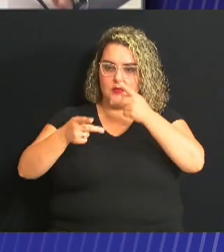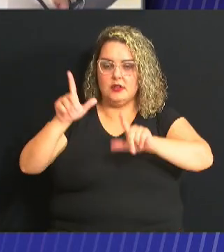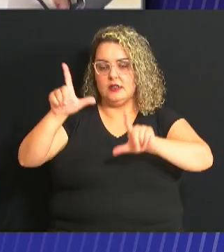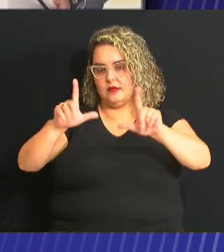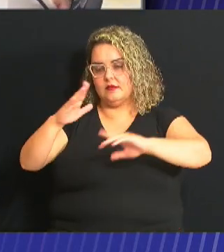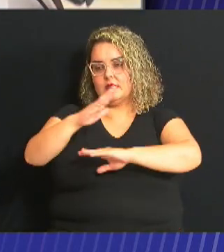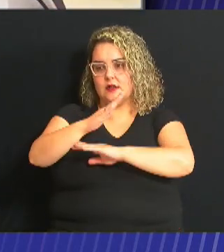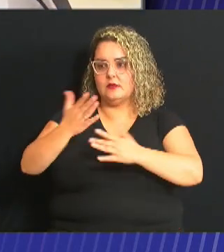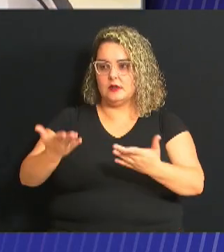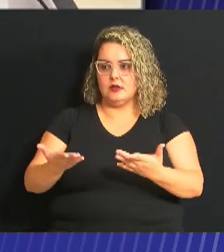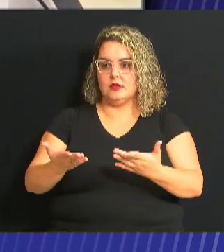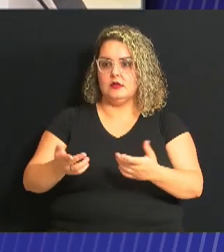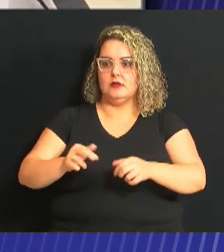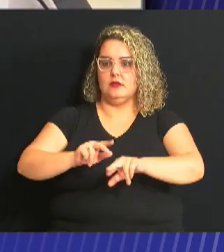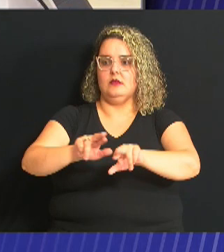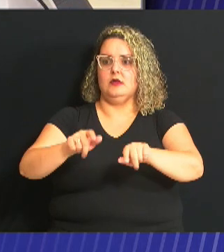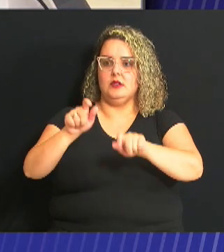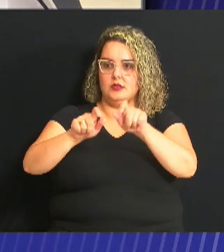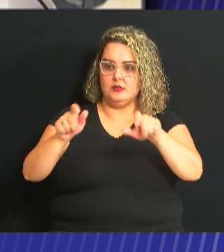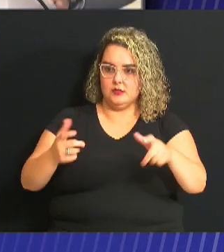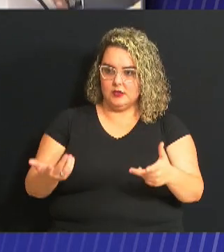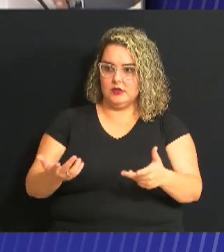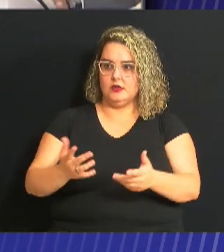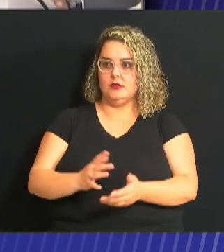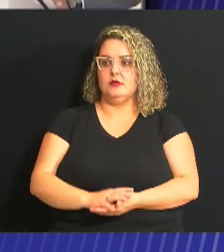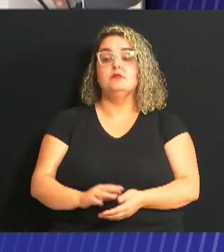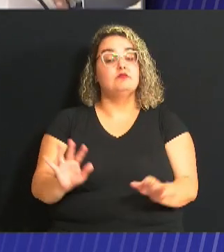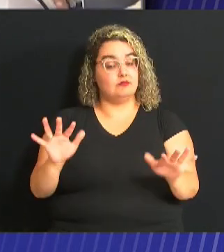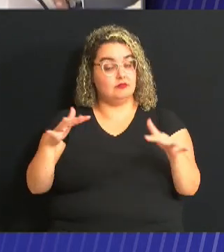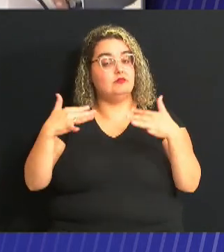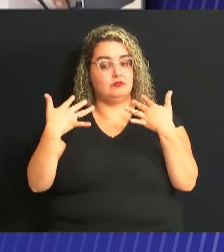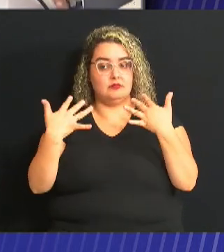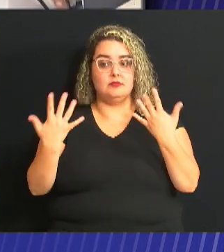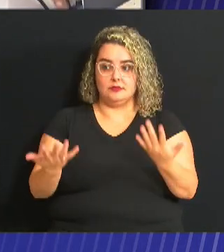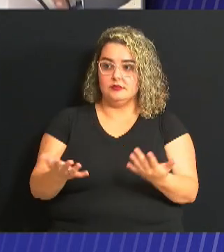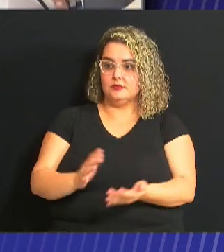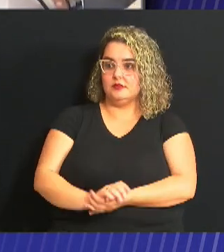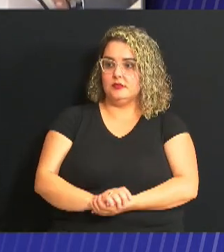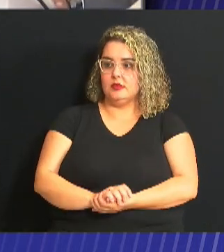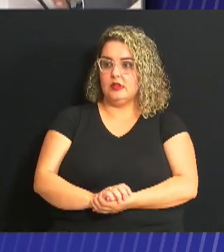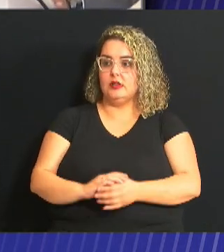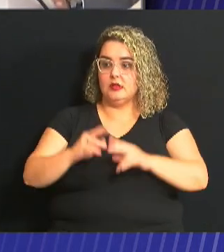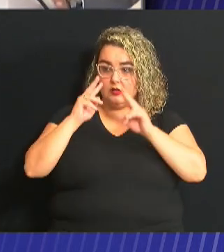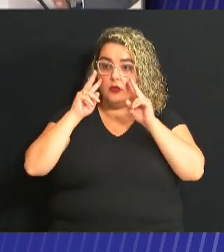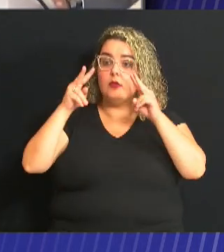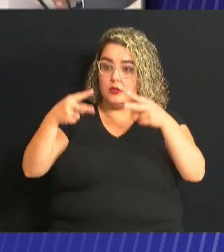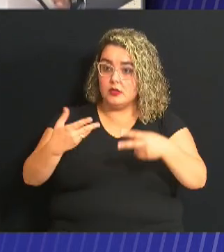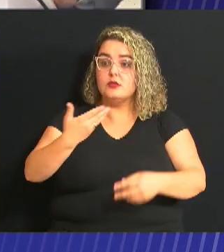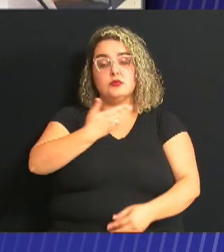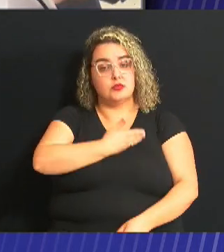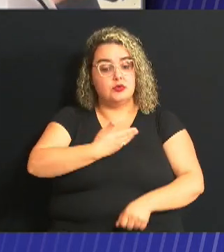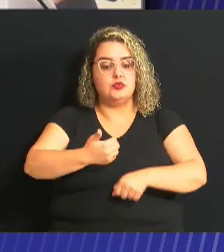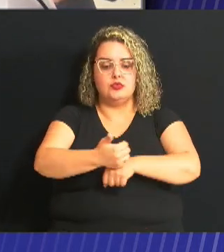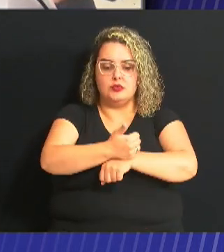enfim. Muitas pessoas estão nos vendo. Então, o reconhecimento desse amigo de profissão, né,